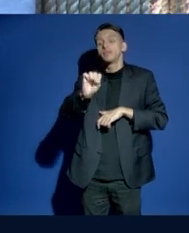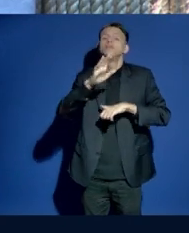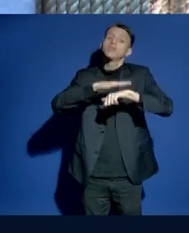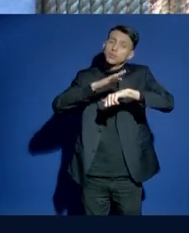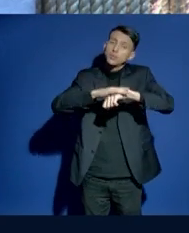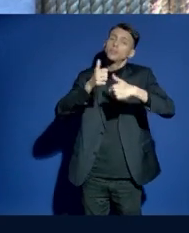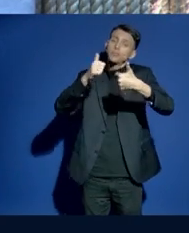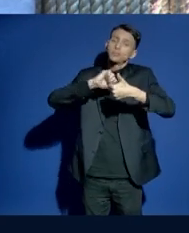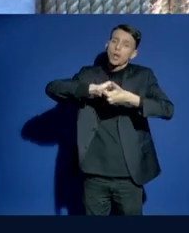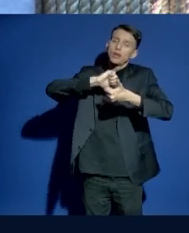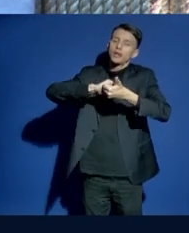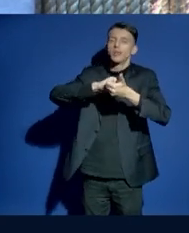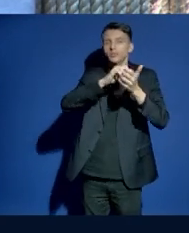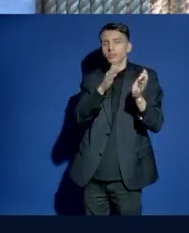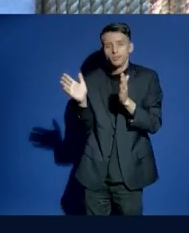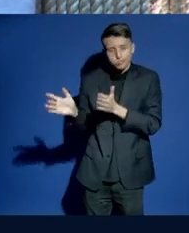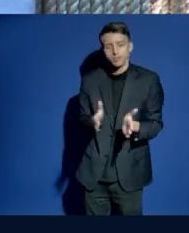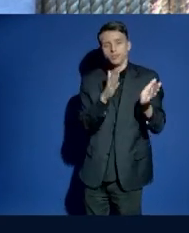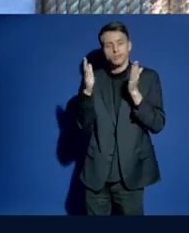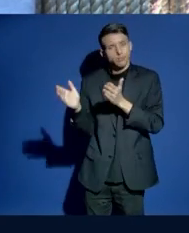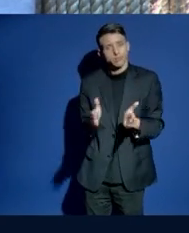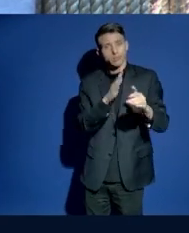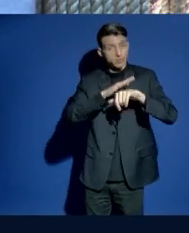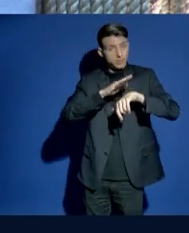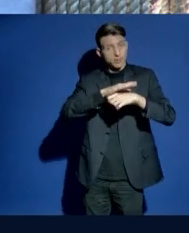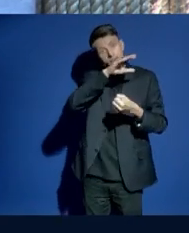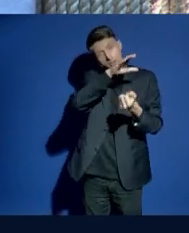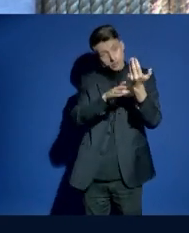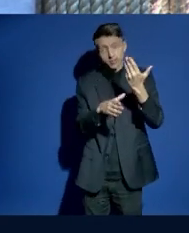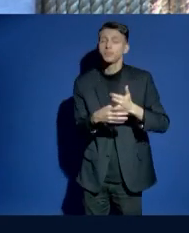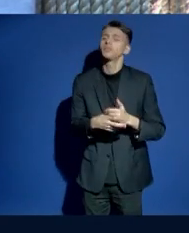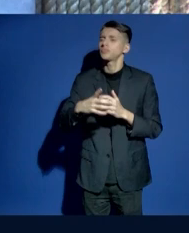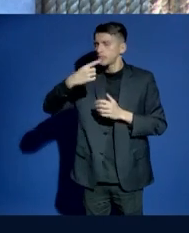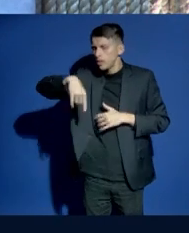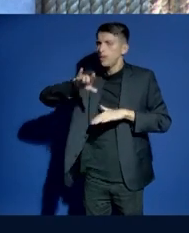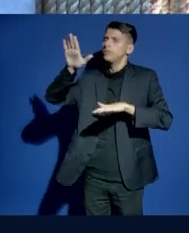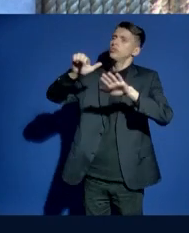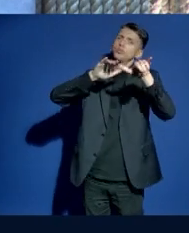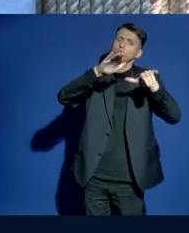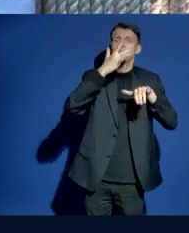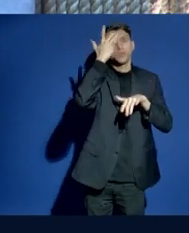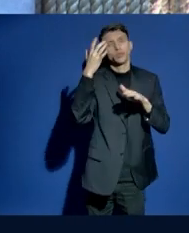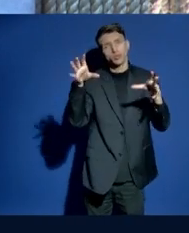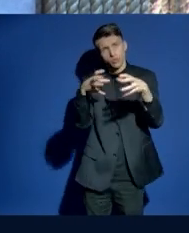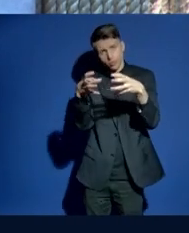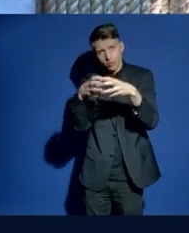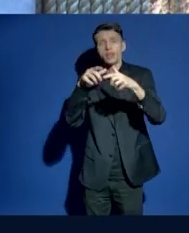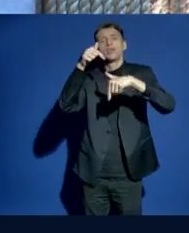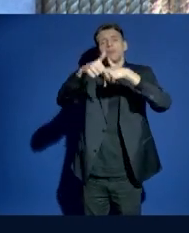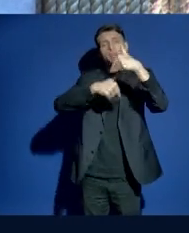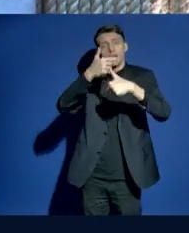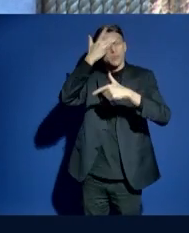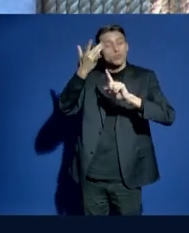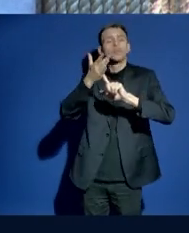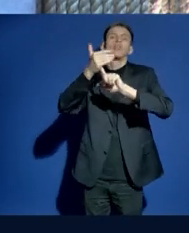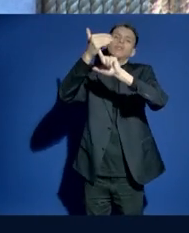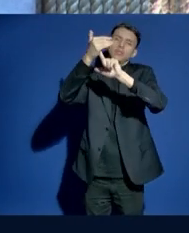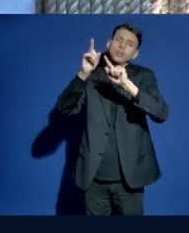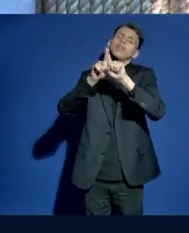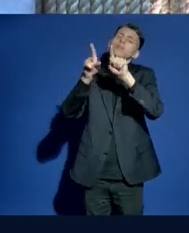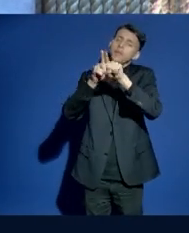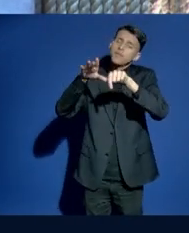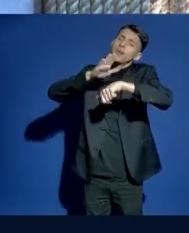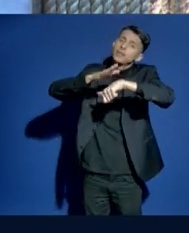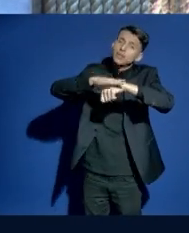E aí a gente foi para o mercado começou a conversar com todo mundo que já engajado na produção de biogás os detentores de tecnologias